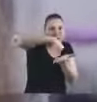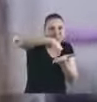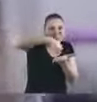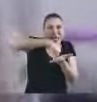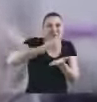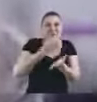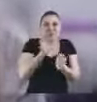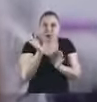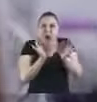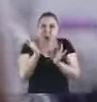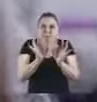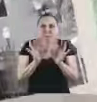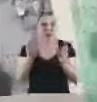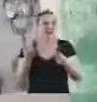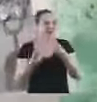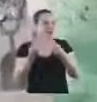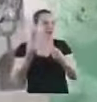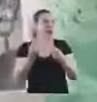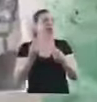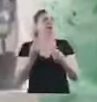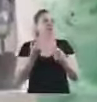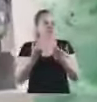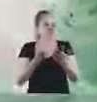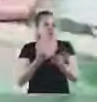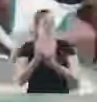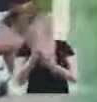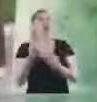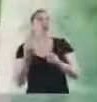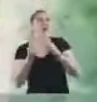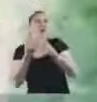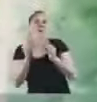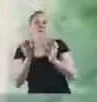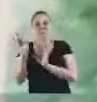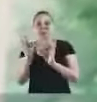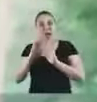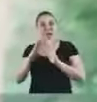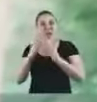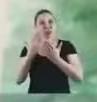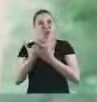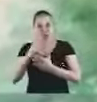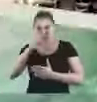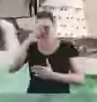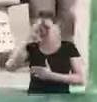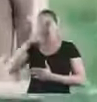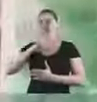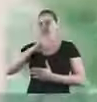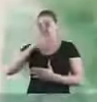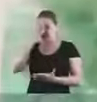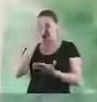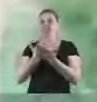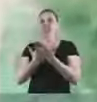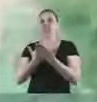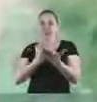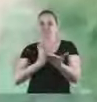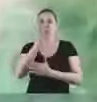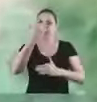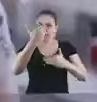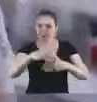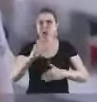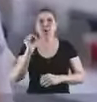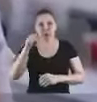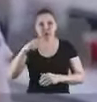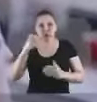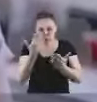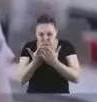bem passadinho, arrumava meio arrumadinho. E esse dinheiro é para mim ir para preparatória de cadetes, porque ele tinha certeza que ia passar. Ele